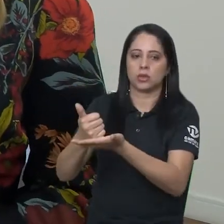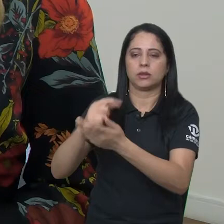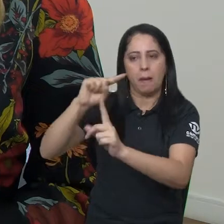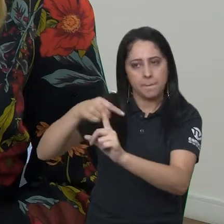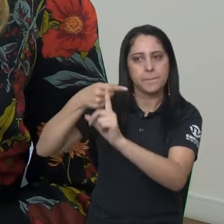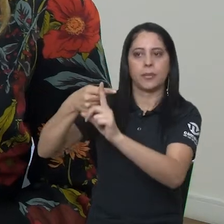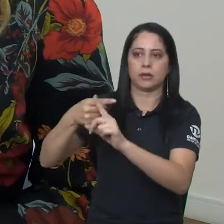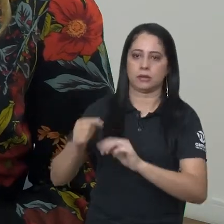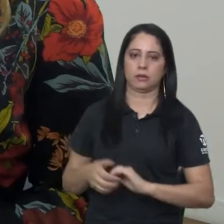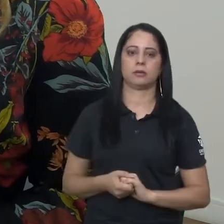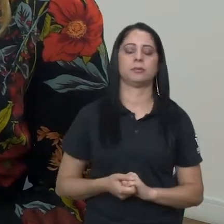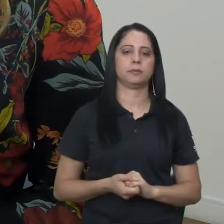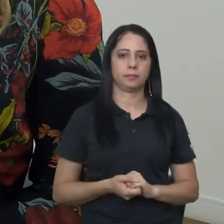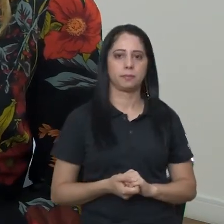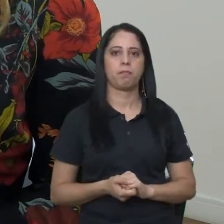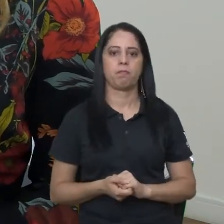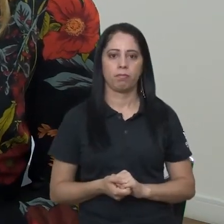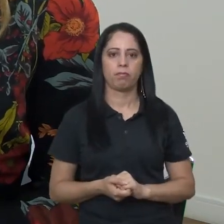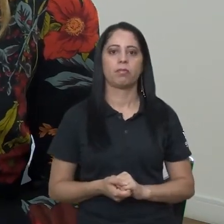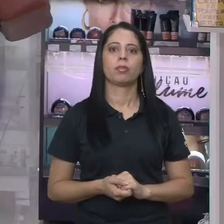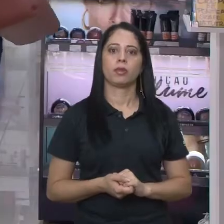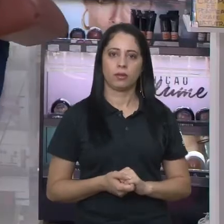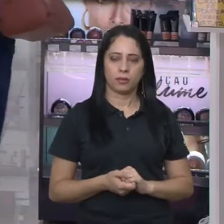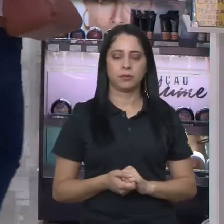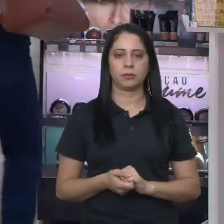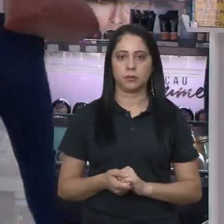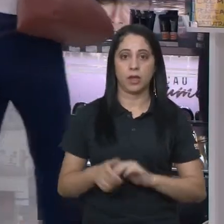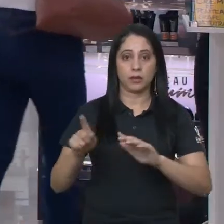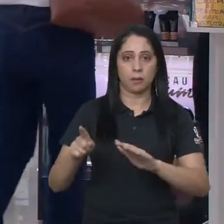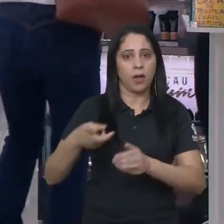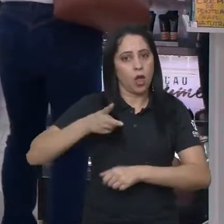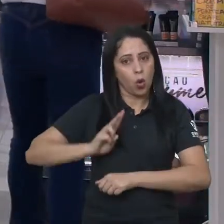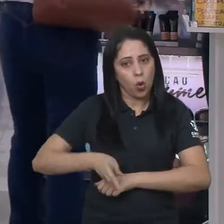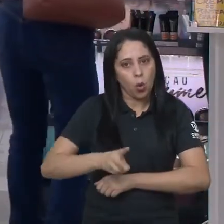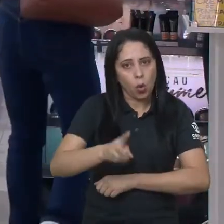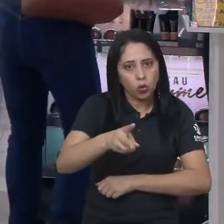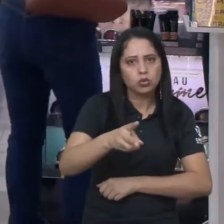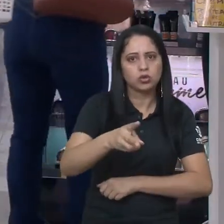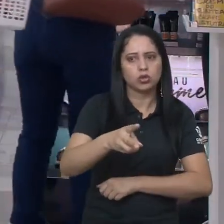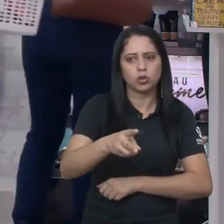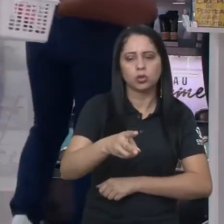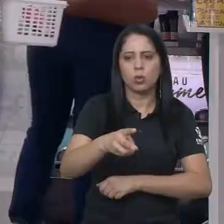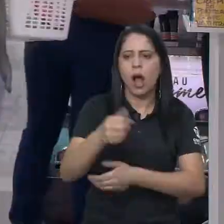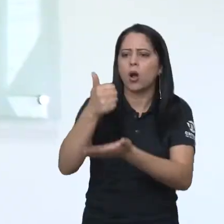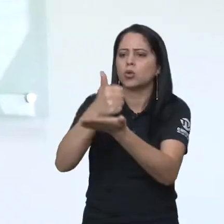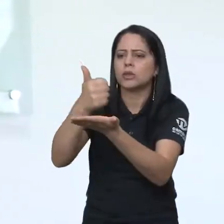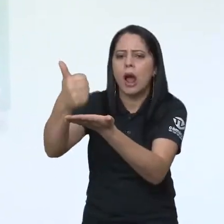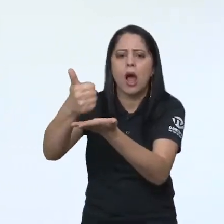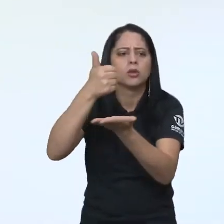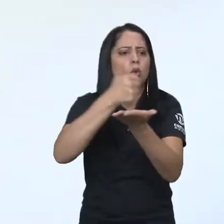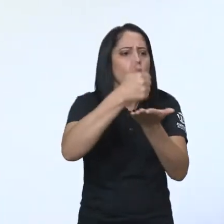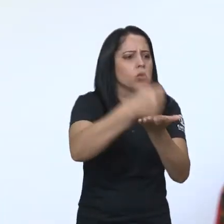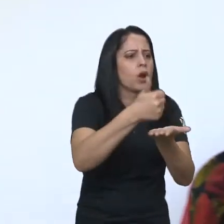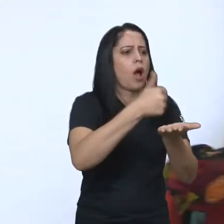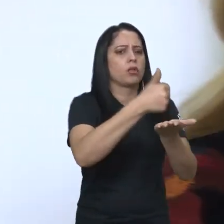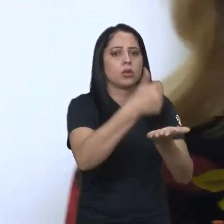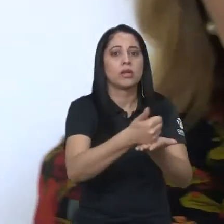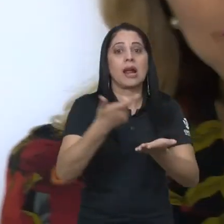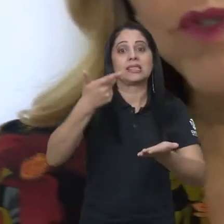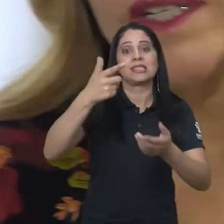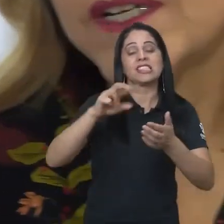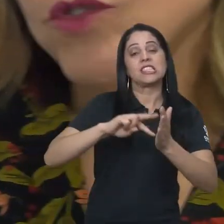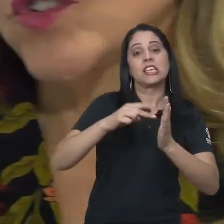nós teremos saldos positivos nos próximos meses também. E para manter essa boa fase na geração de empregos, a presidente da